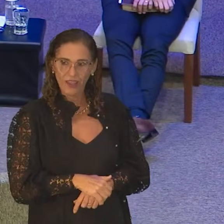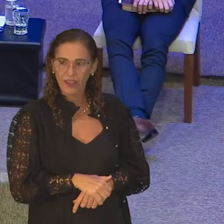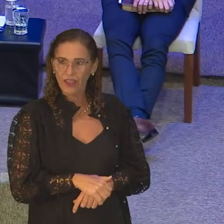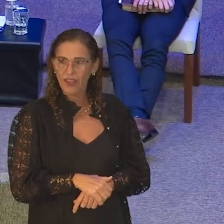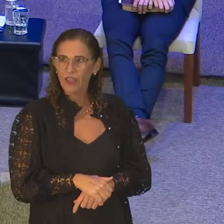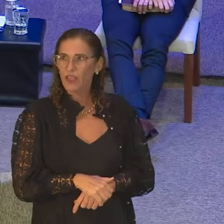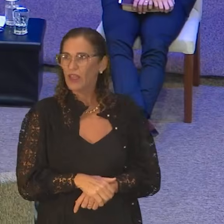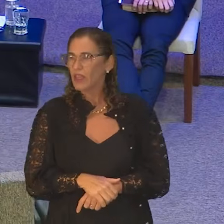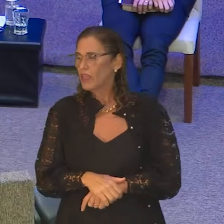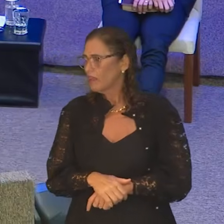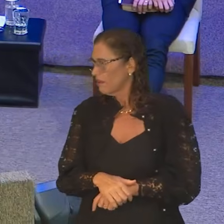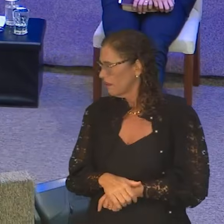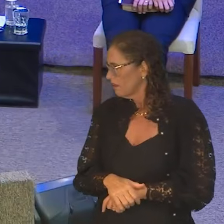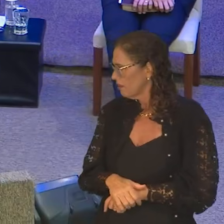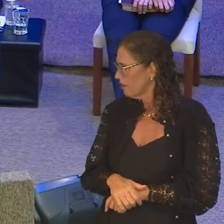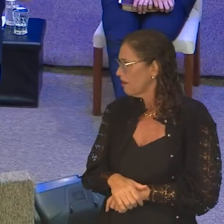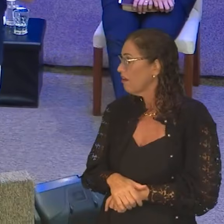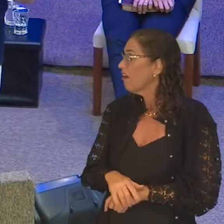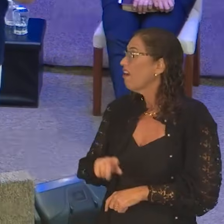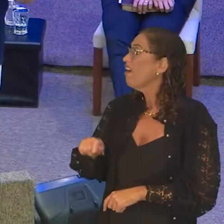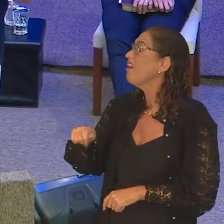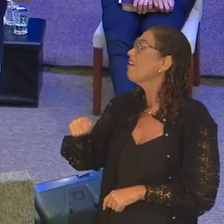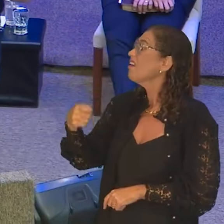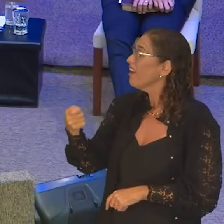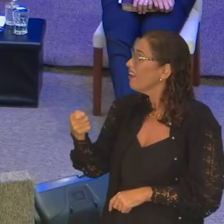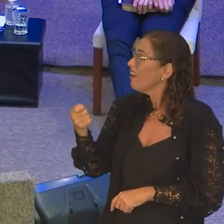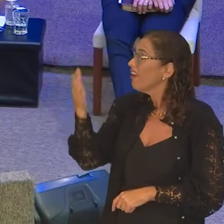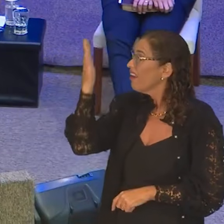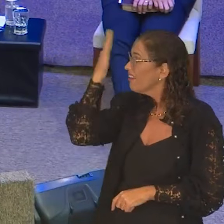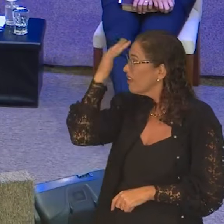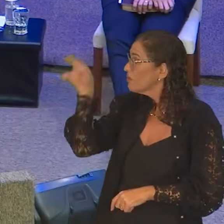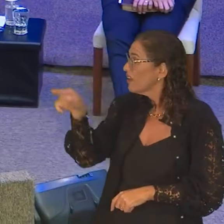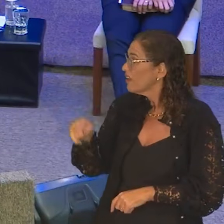E eu falei para ele: e quem deseja saber?